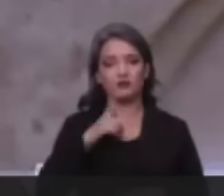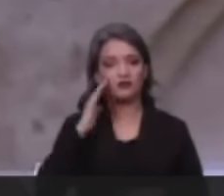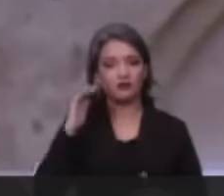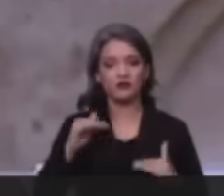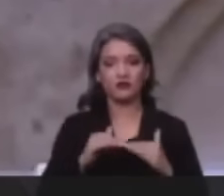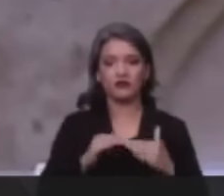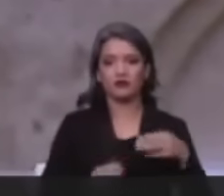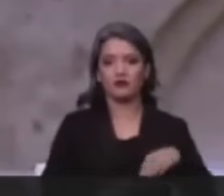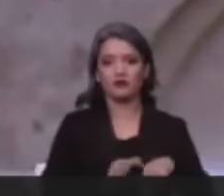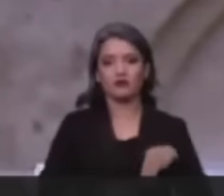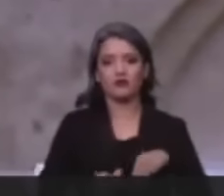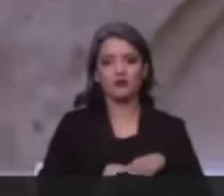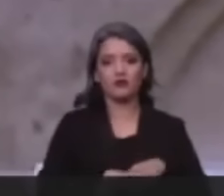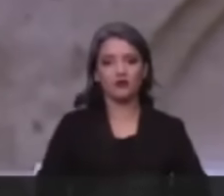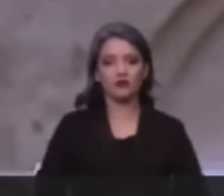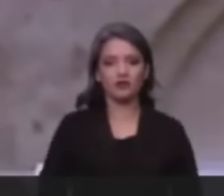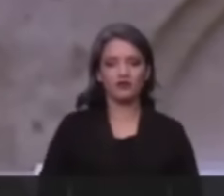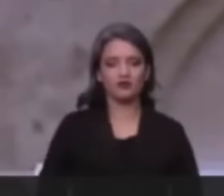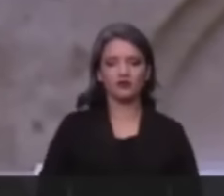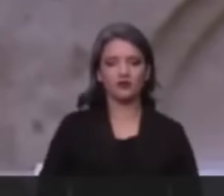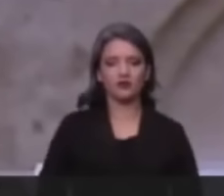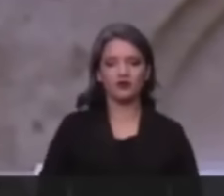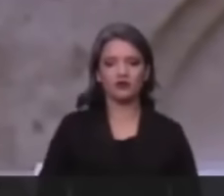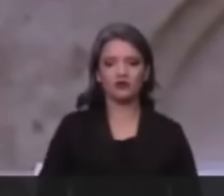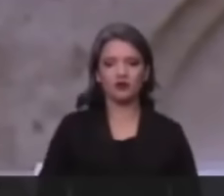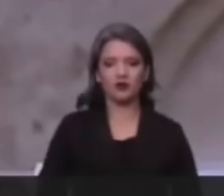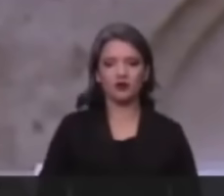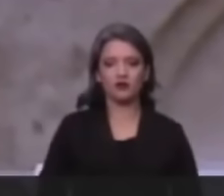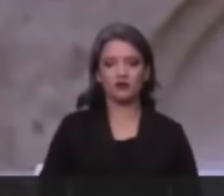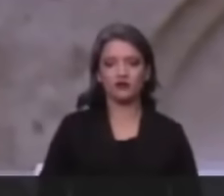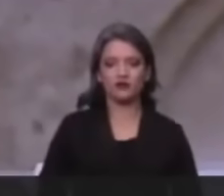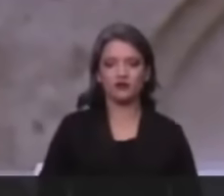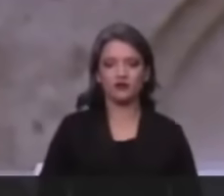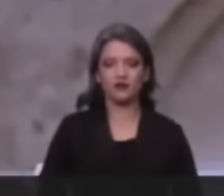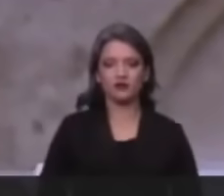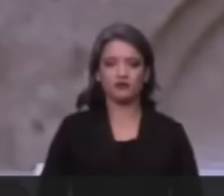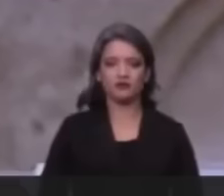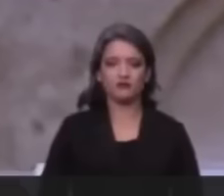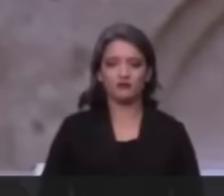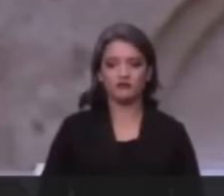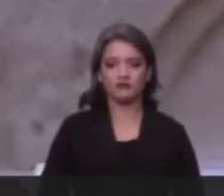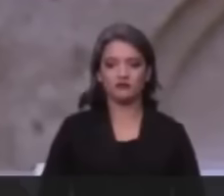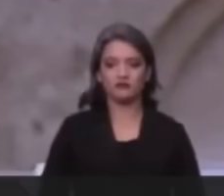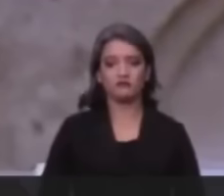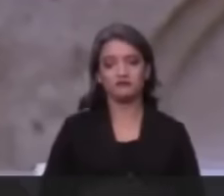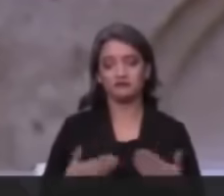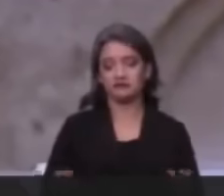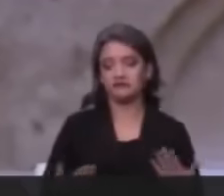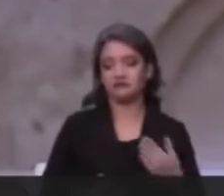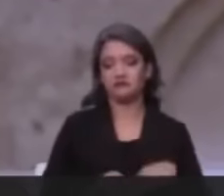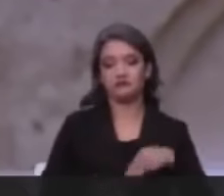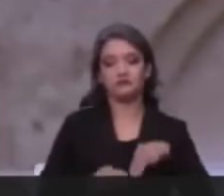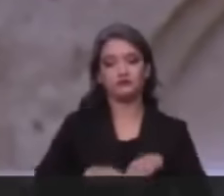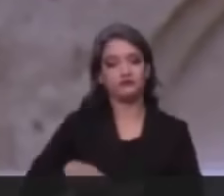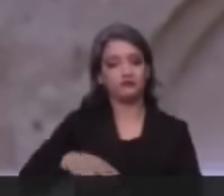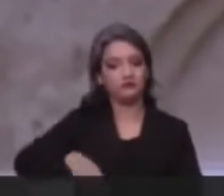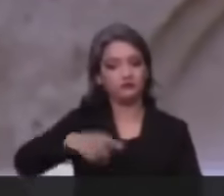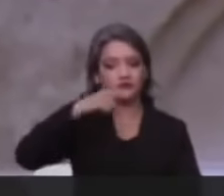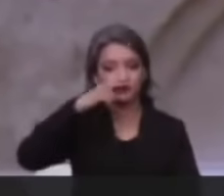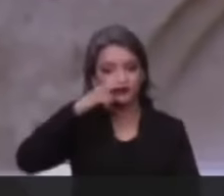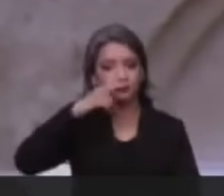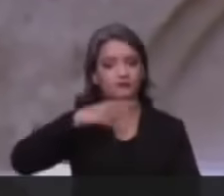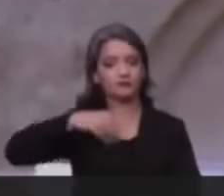ministros, no caso, Luiz Edson Fachin, Luiz Fux, Carmen Lúcia,